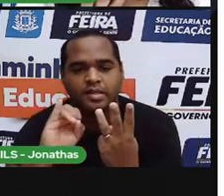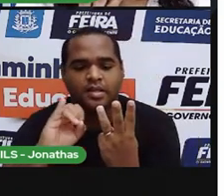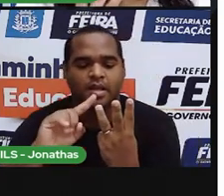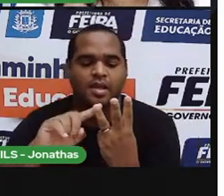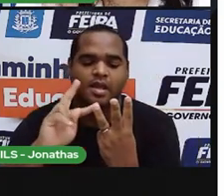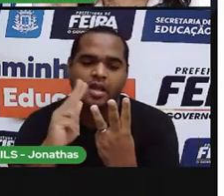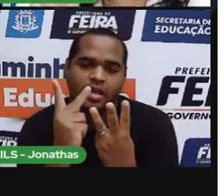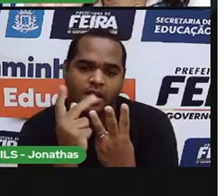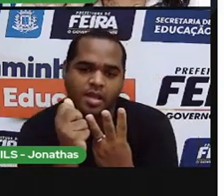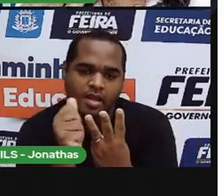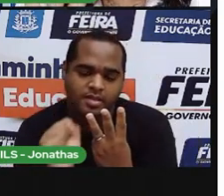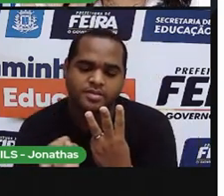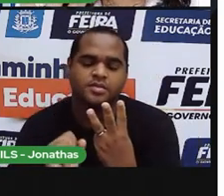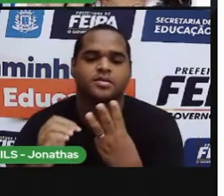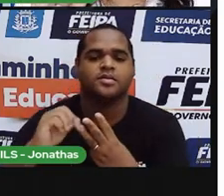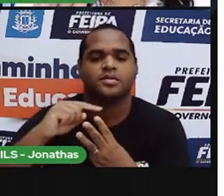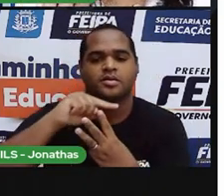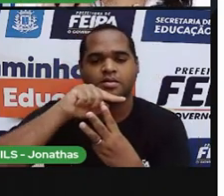Pedrinhas.